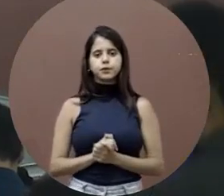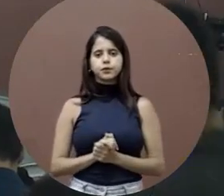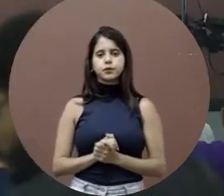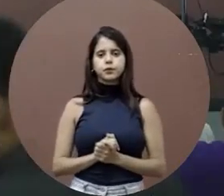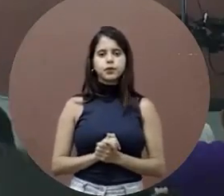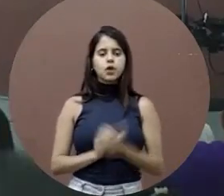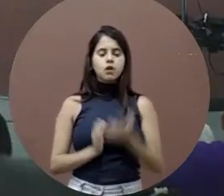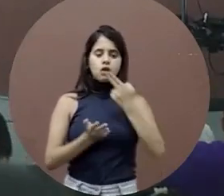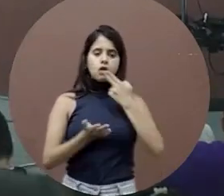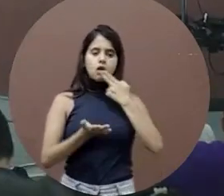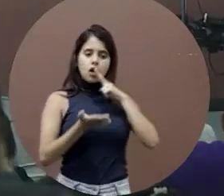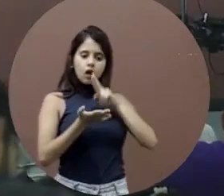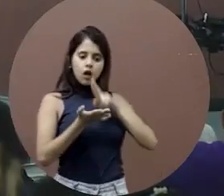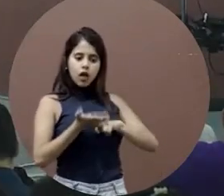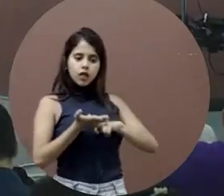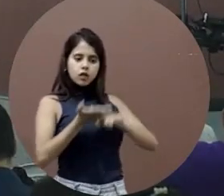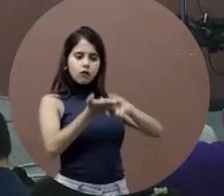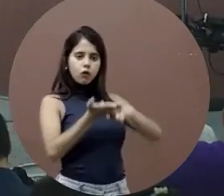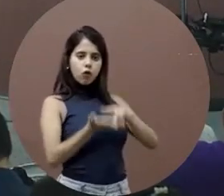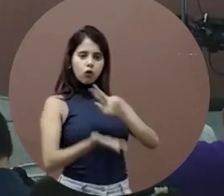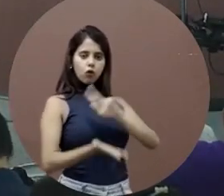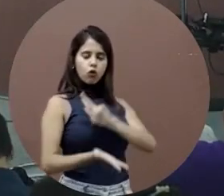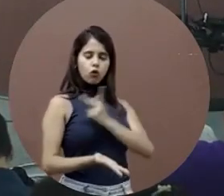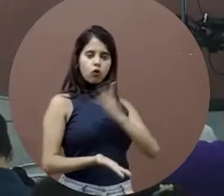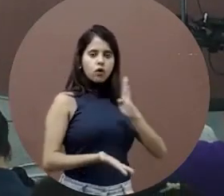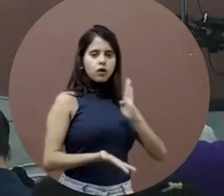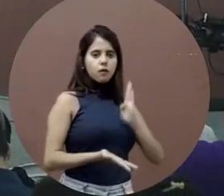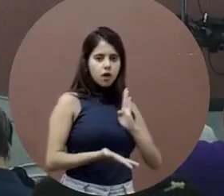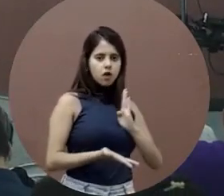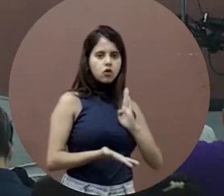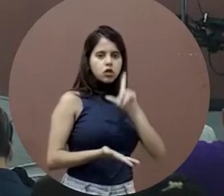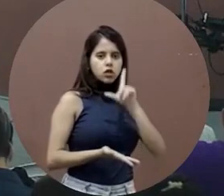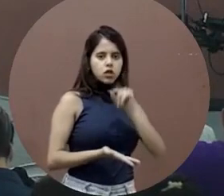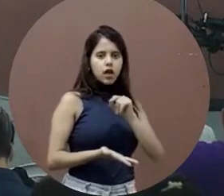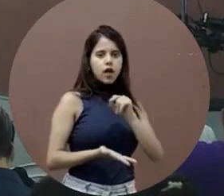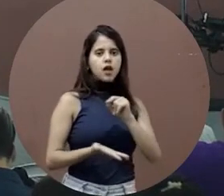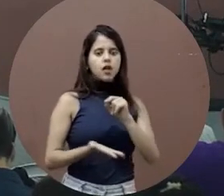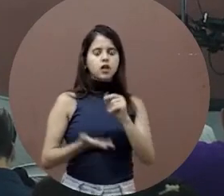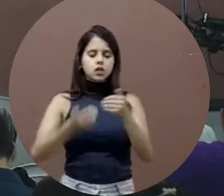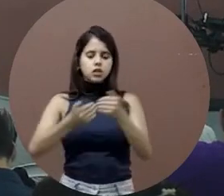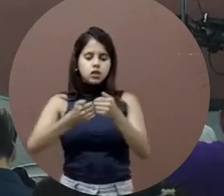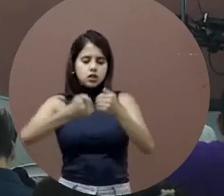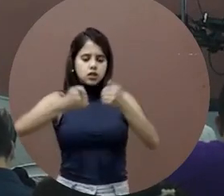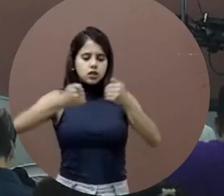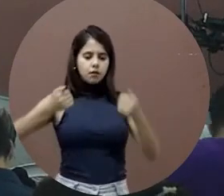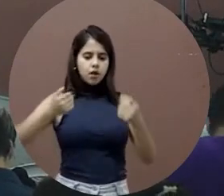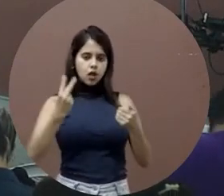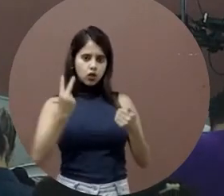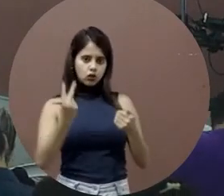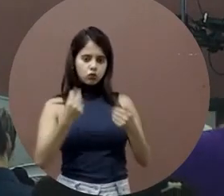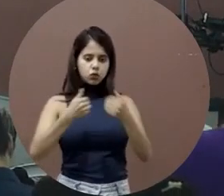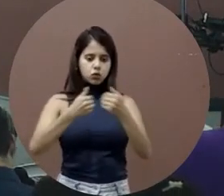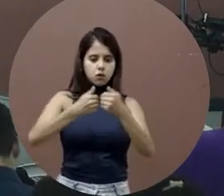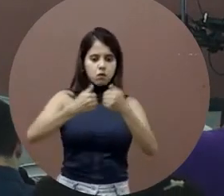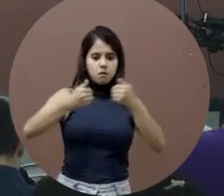A carta aos Hebreus, ela pode ser dividida em duas grandes